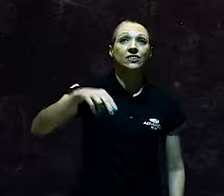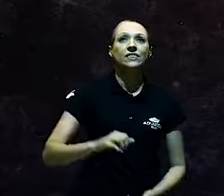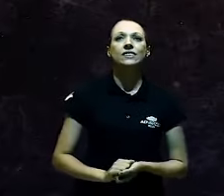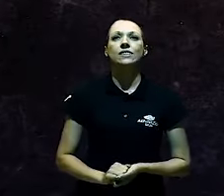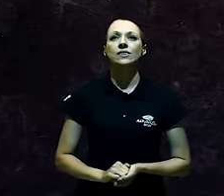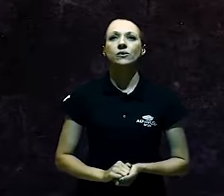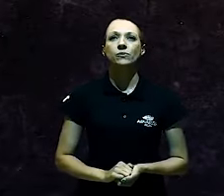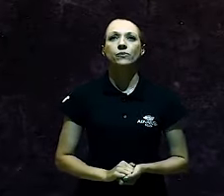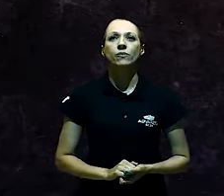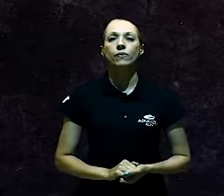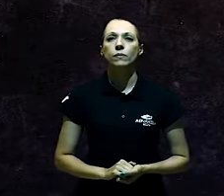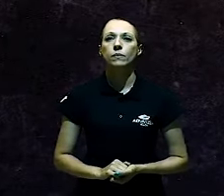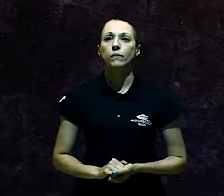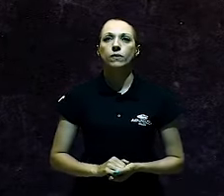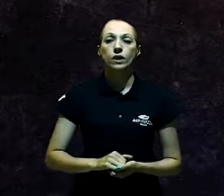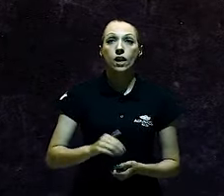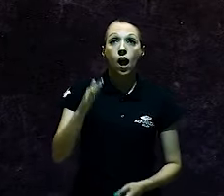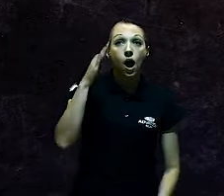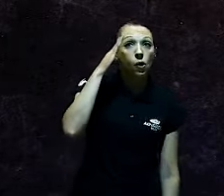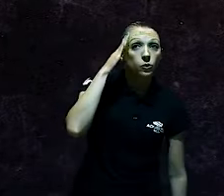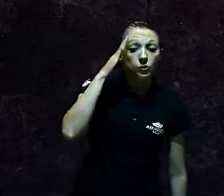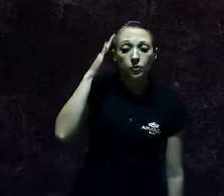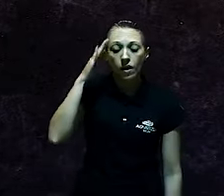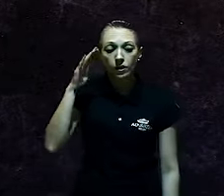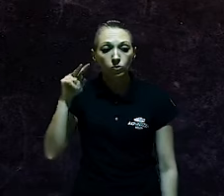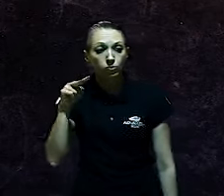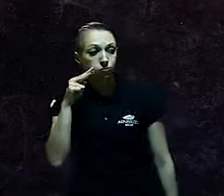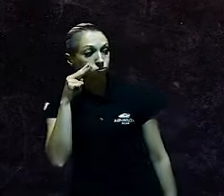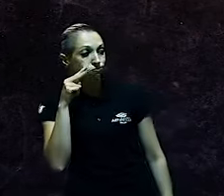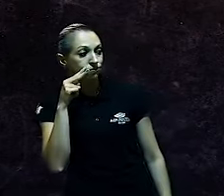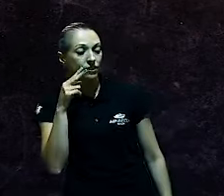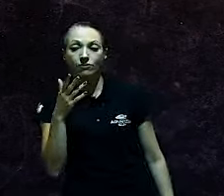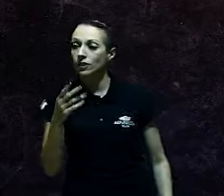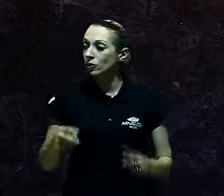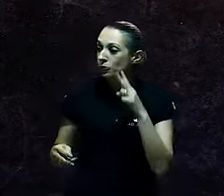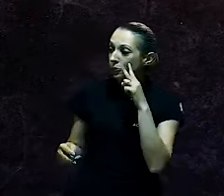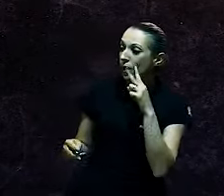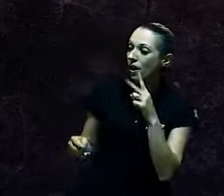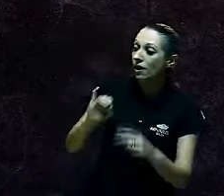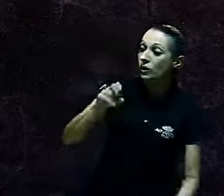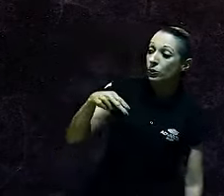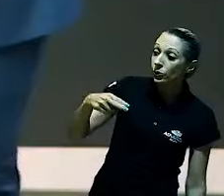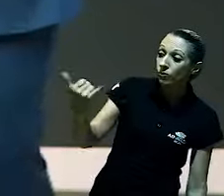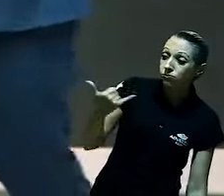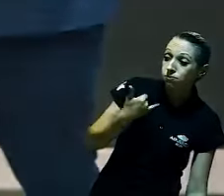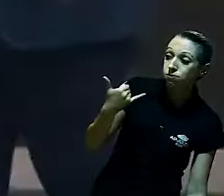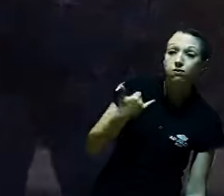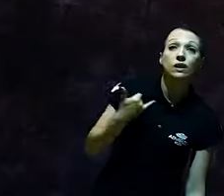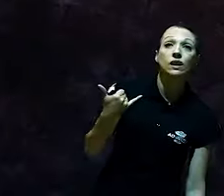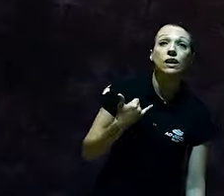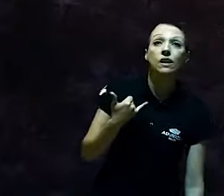uma forma muito interessante, quando eles olham para Jonas e diz: agora Jonas, nos diga quem é